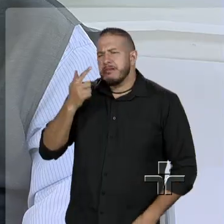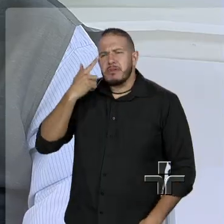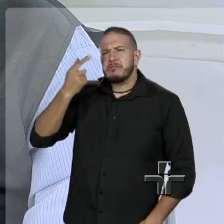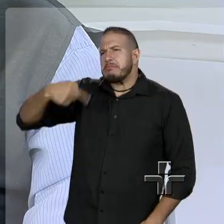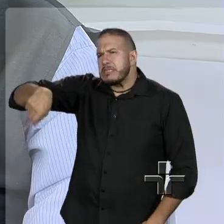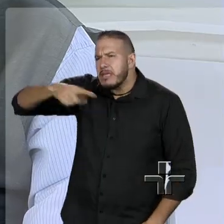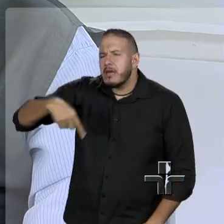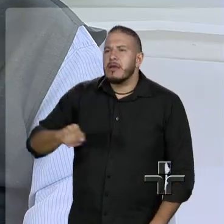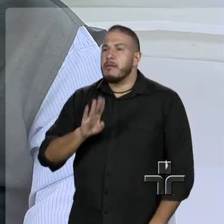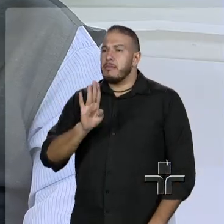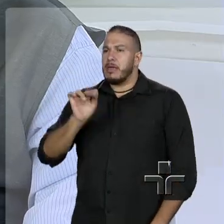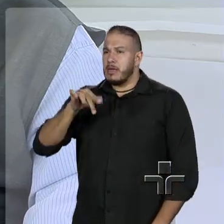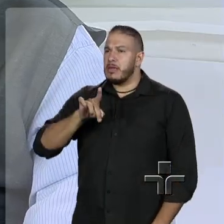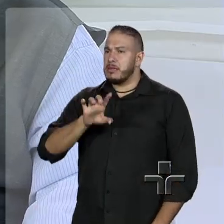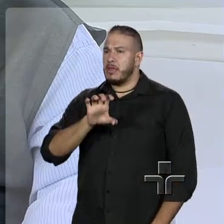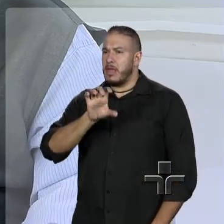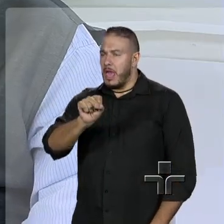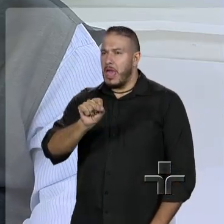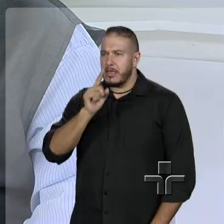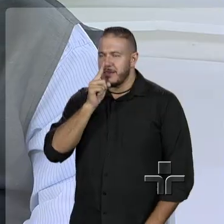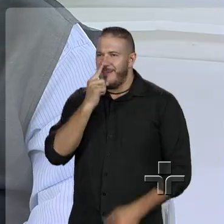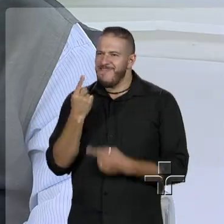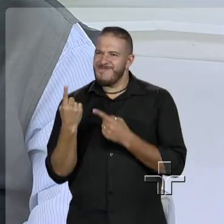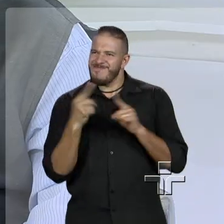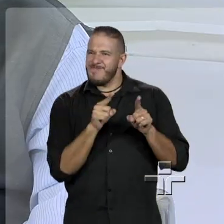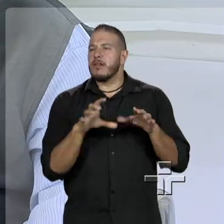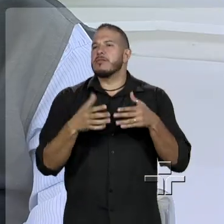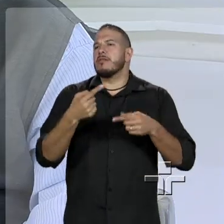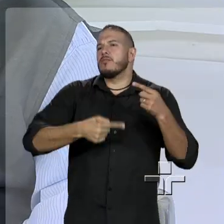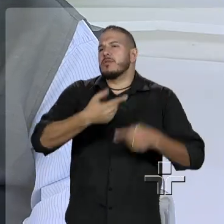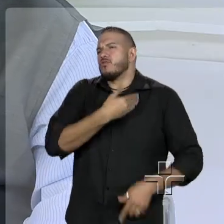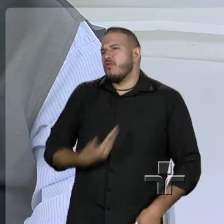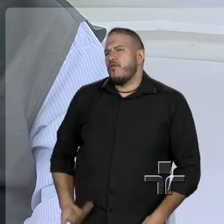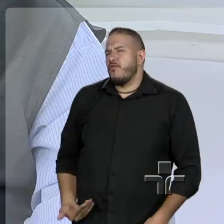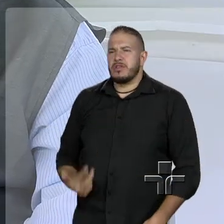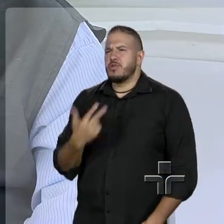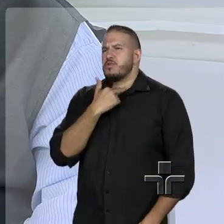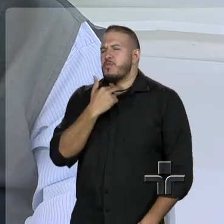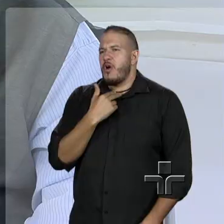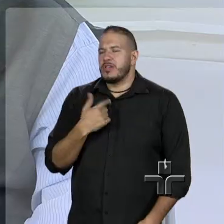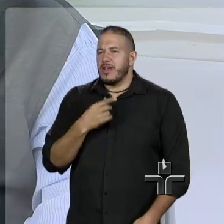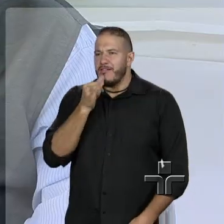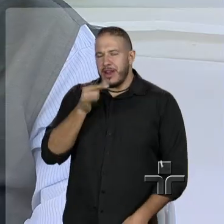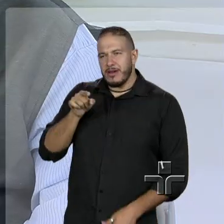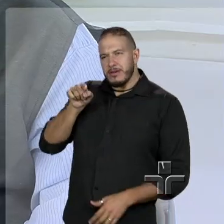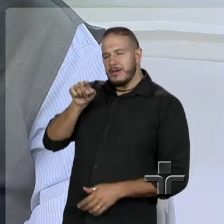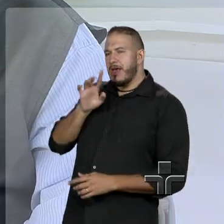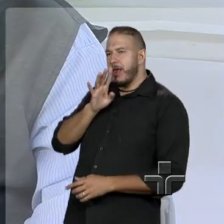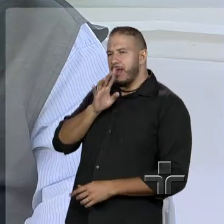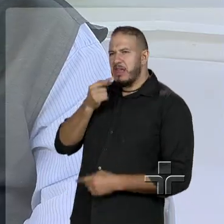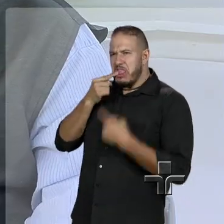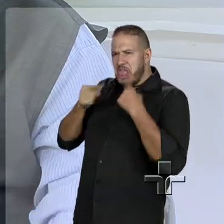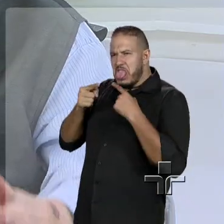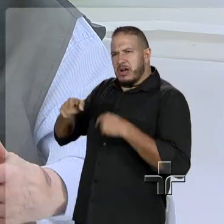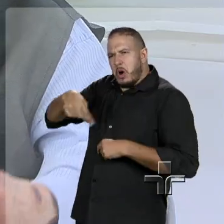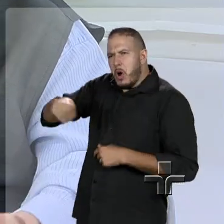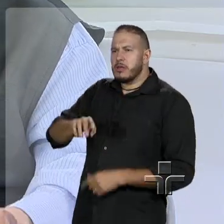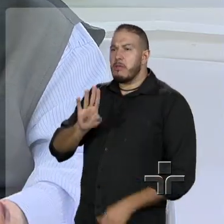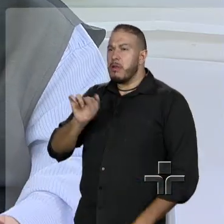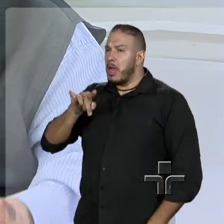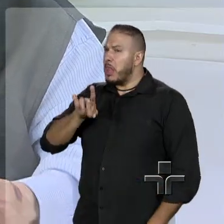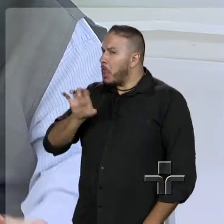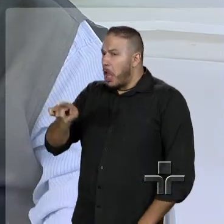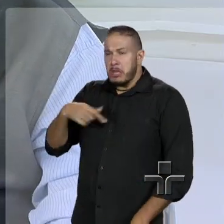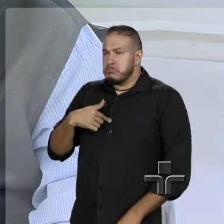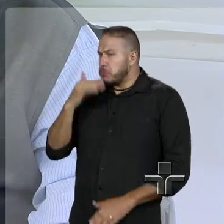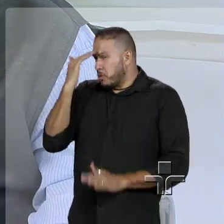que o BNDES contrariasse a política do governo. Quer dizer, você não pode criticar o BNDES. O BNDES executou a